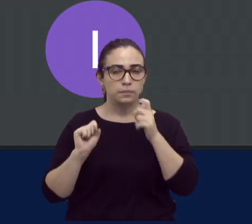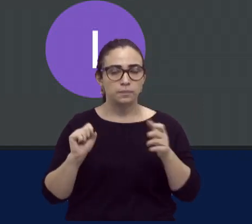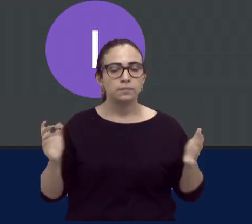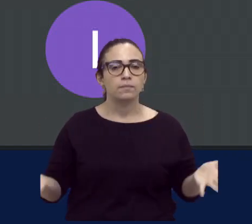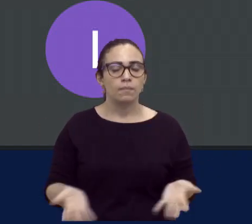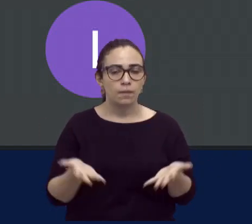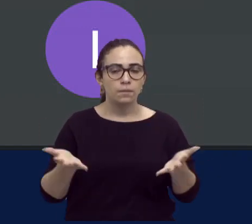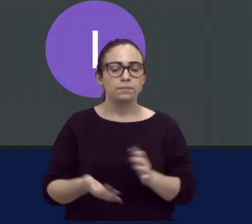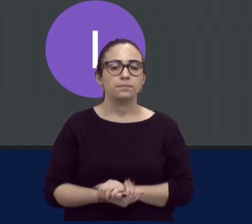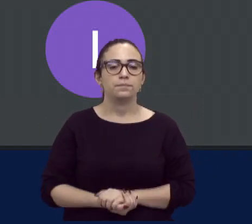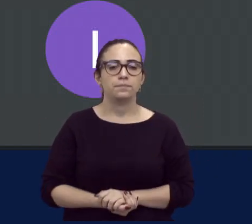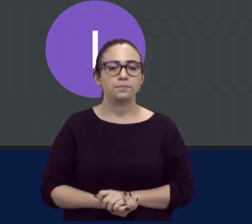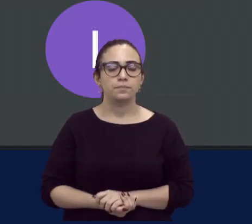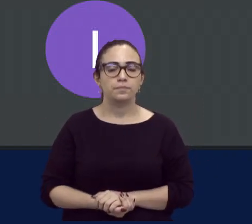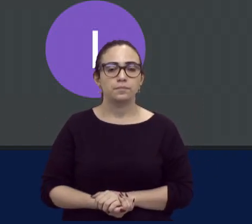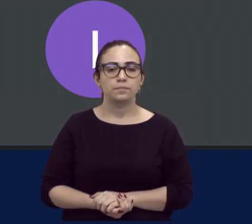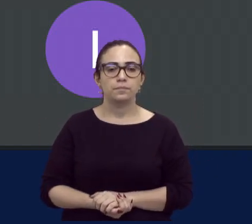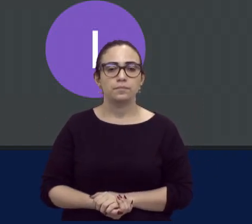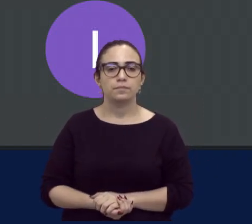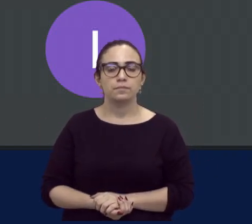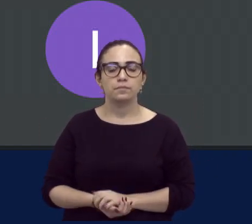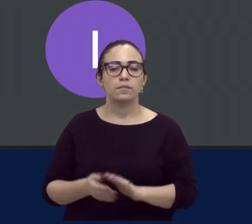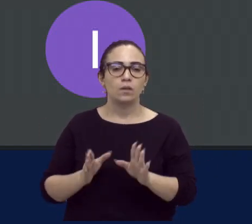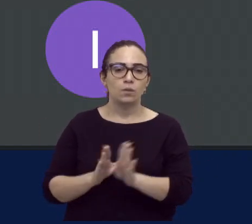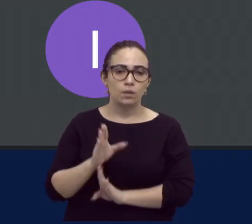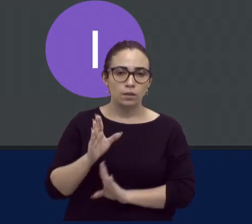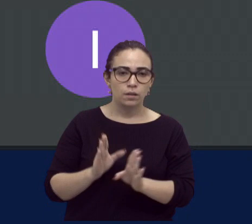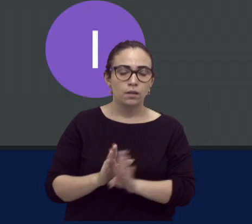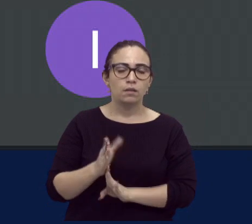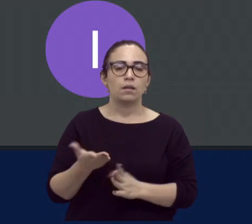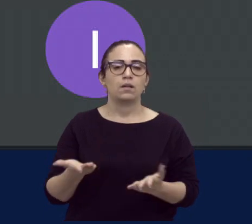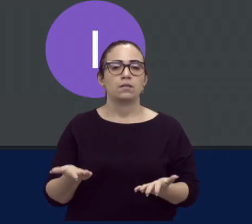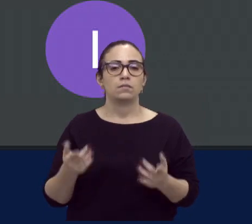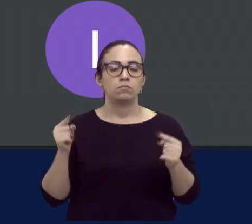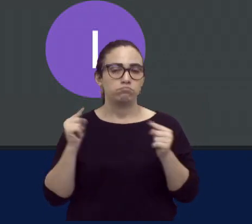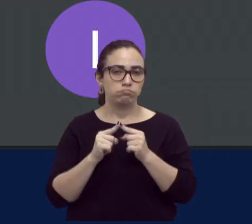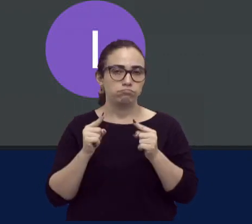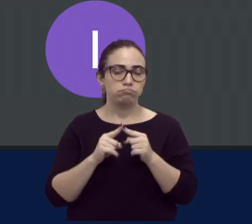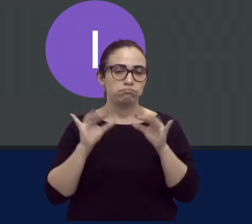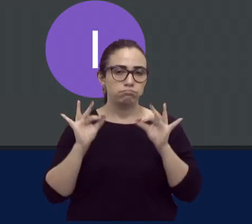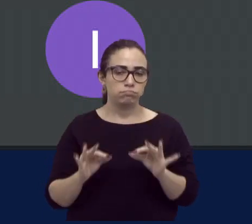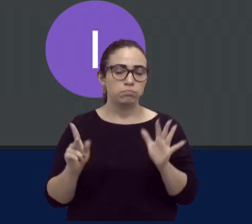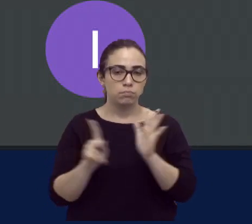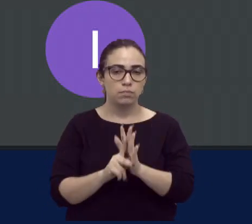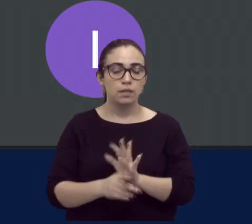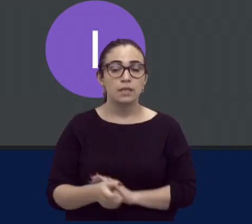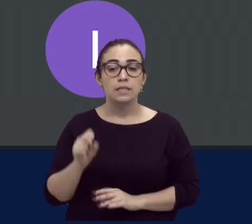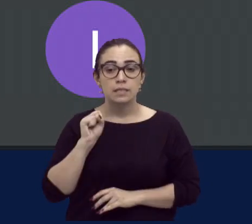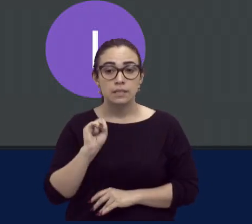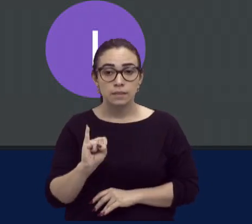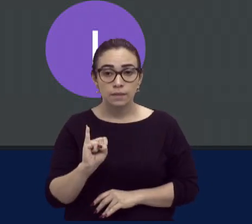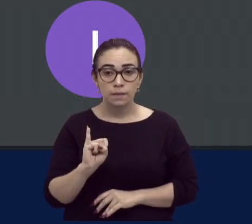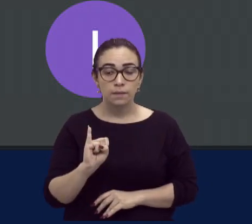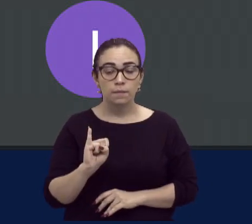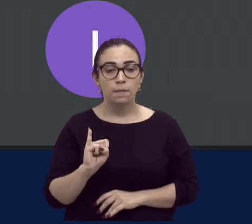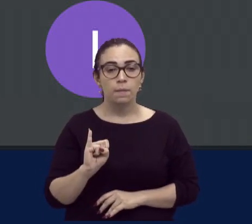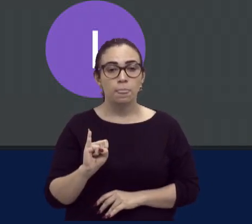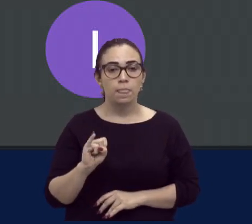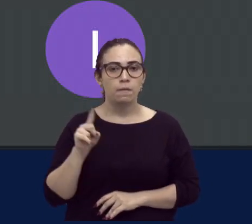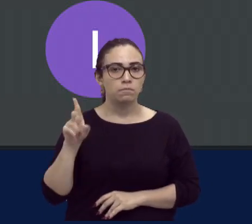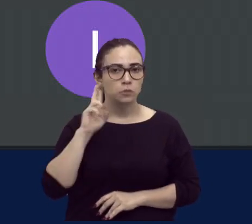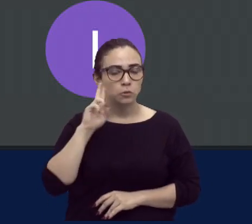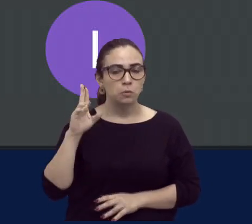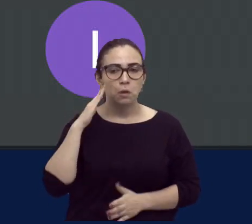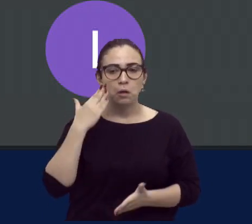estimulada, e orientada, né, apropriada. Se por acaso essa gestão